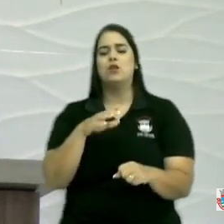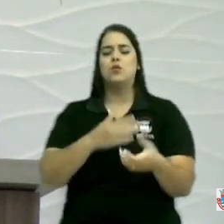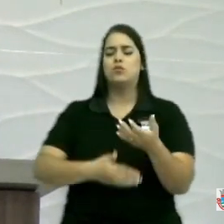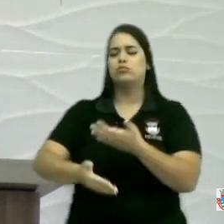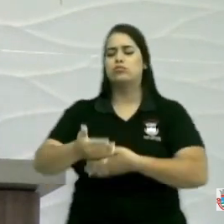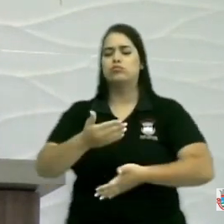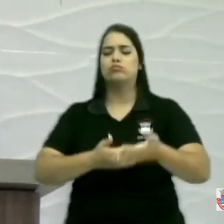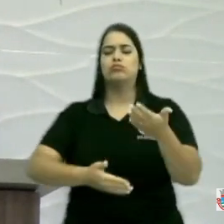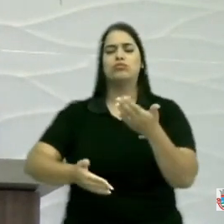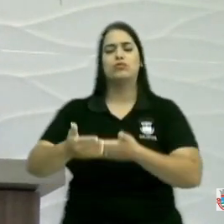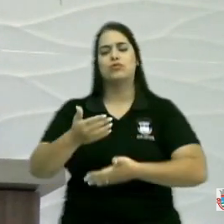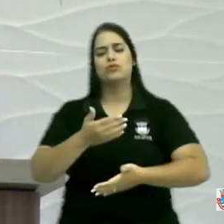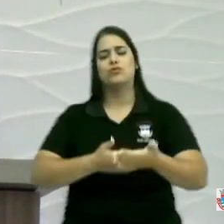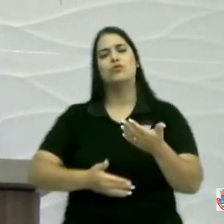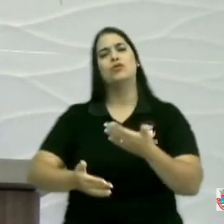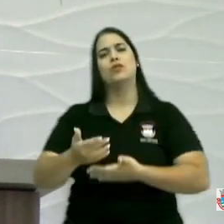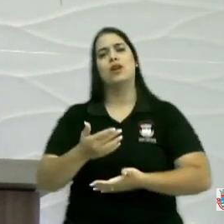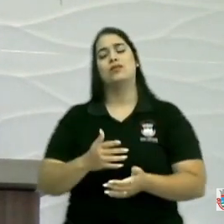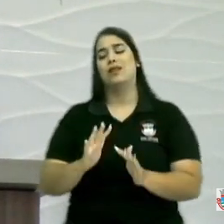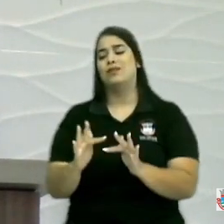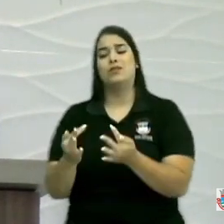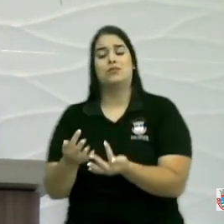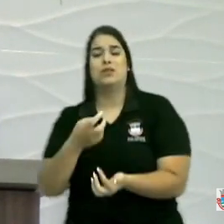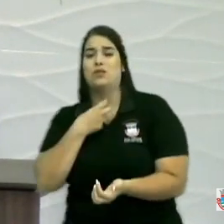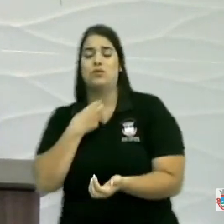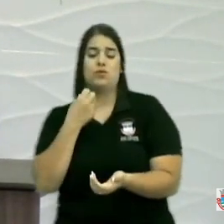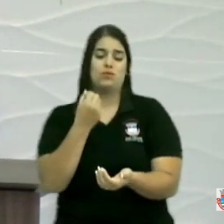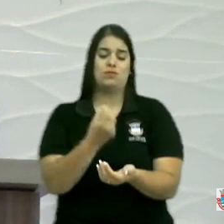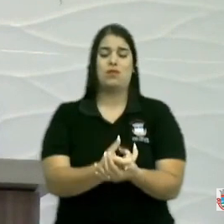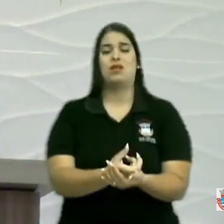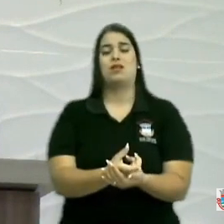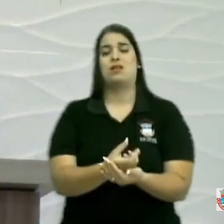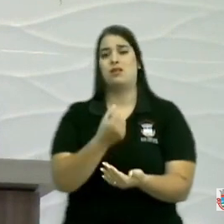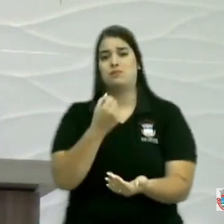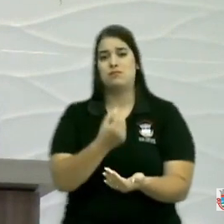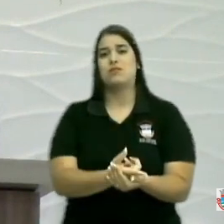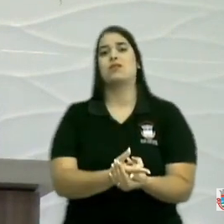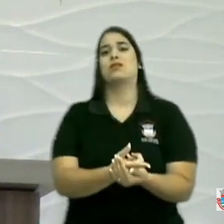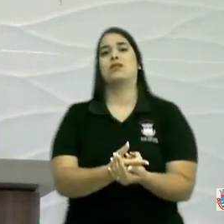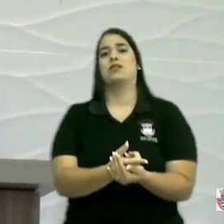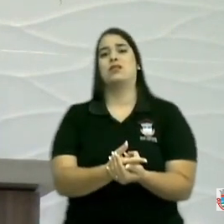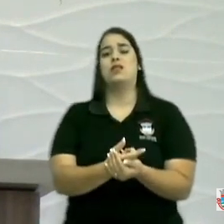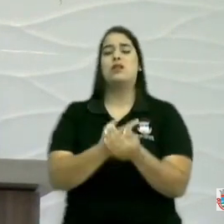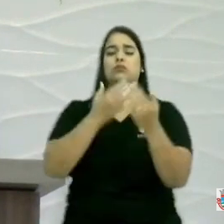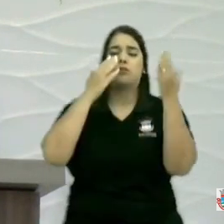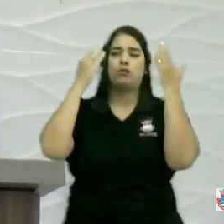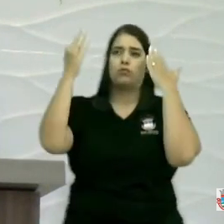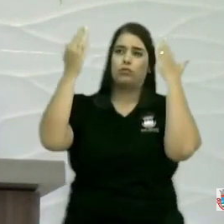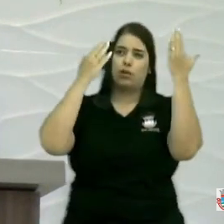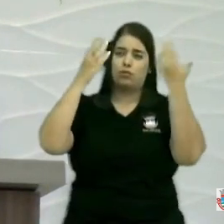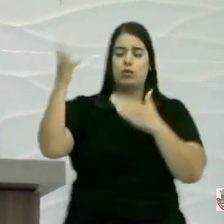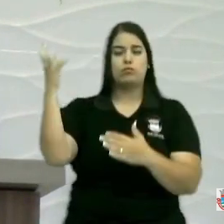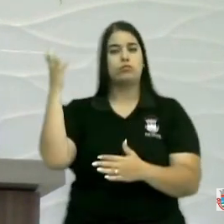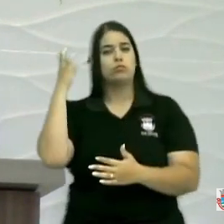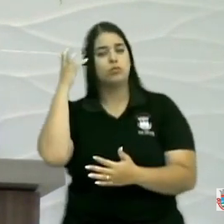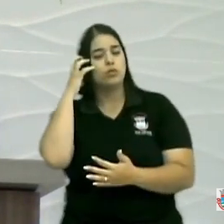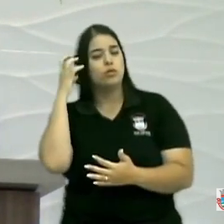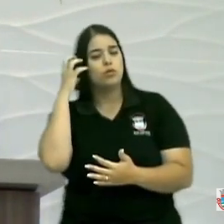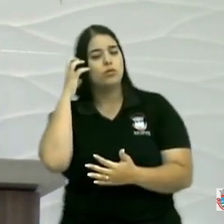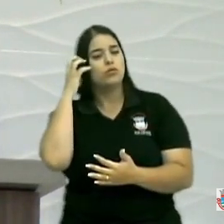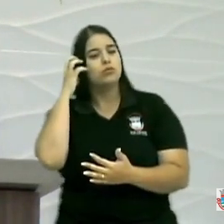pode oferecer de forma particular, o acompanhamento com psicopedagogo, com fonoaudiólogo, com aqueles profissionais